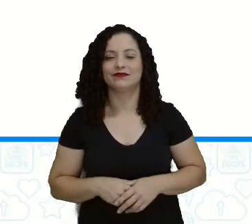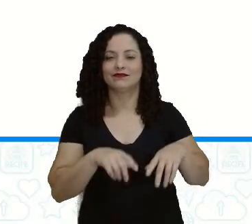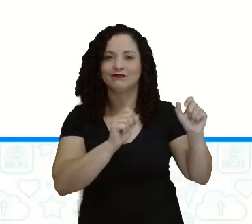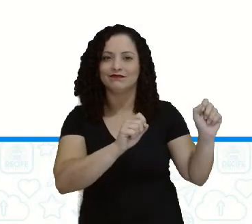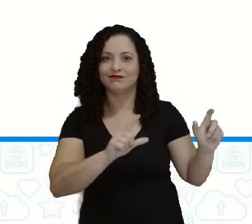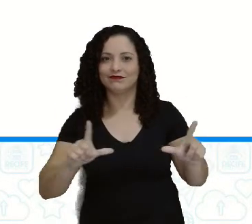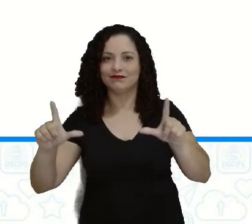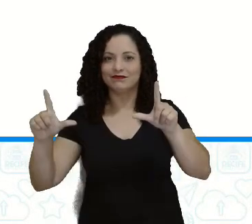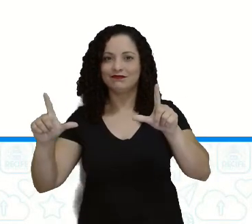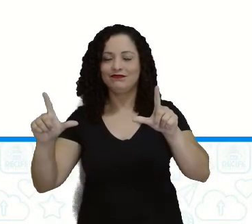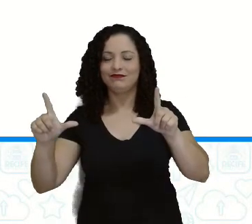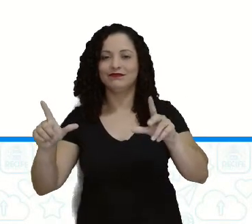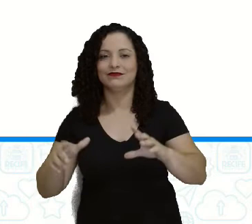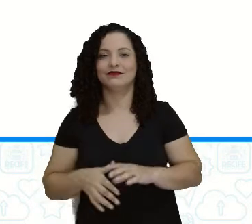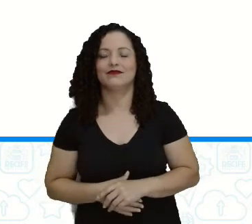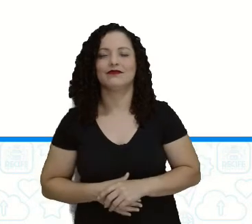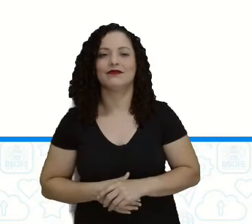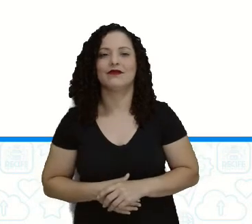passar.